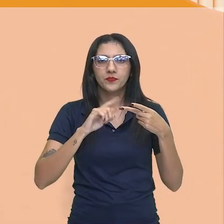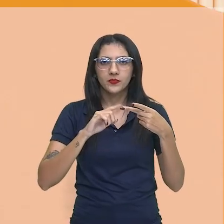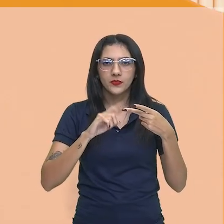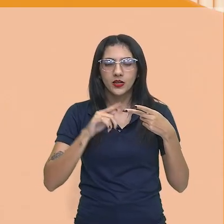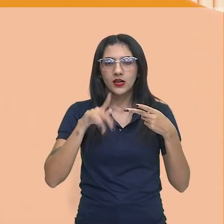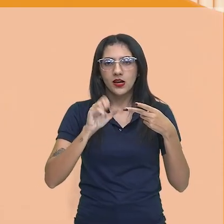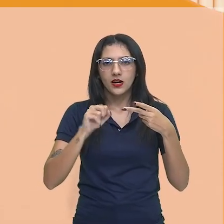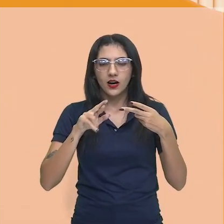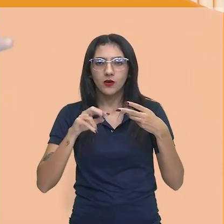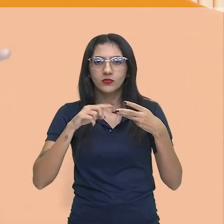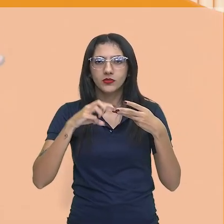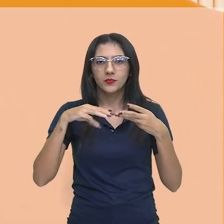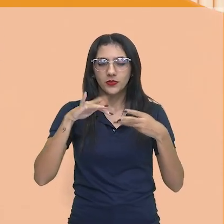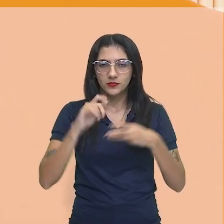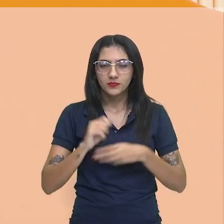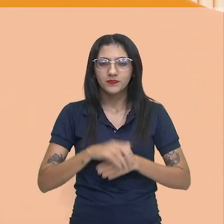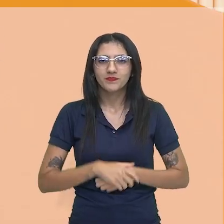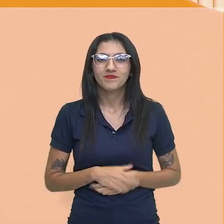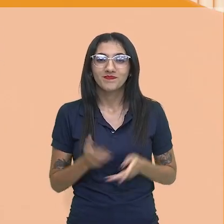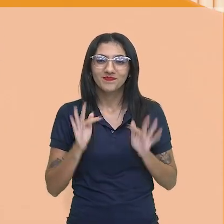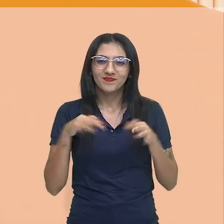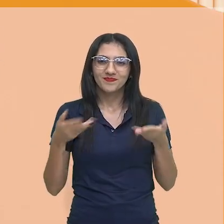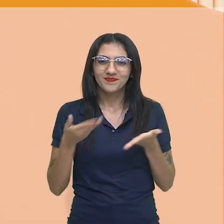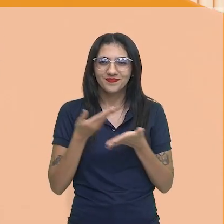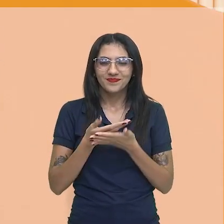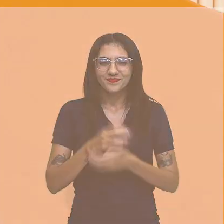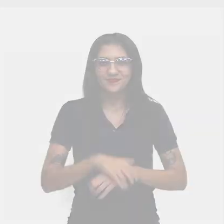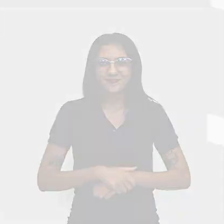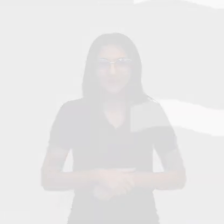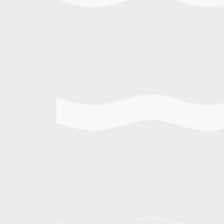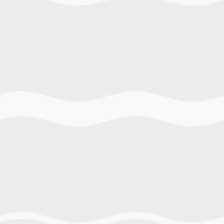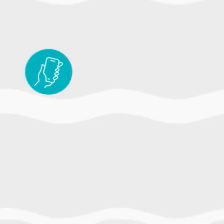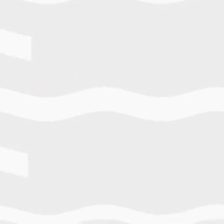Karl Marx. E a gente fica por aqui, até uma próxima.